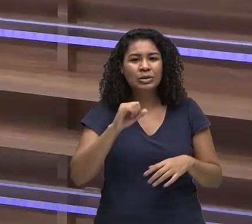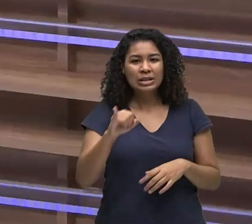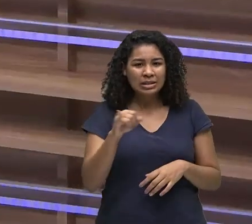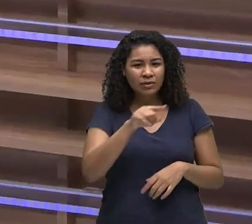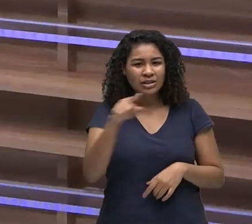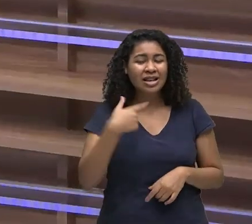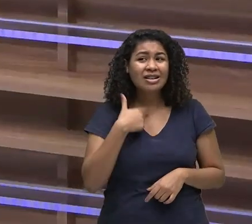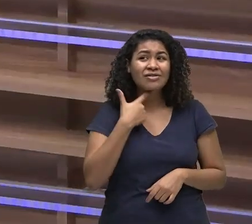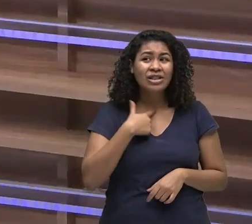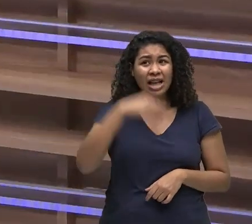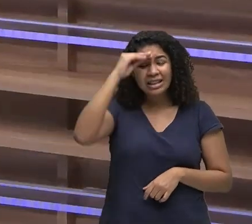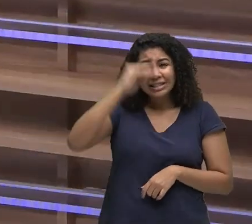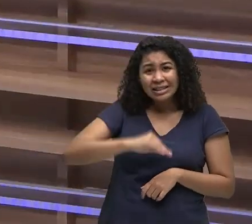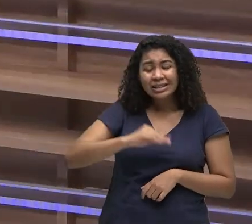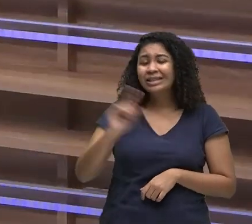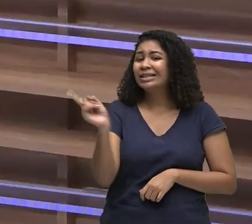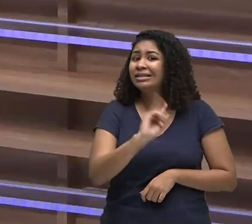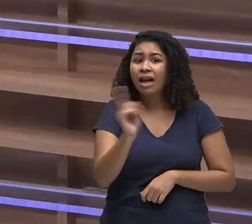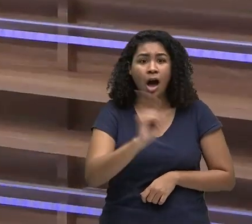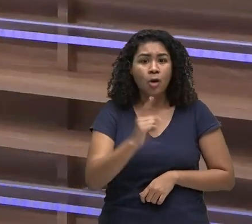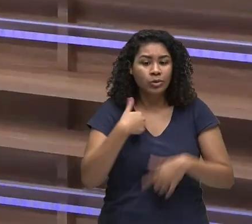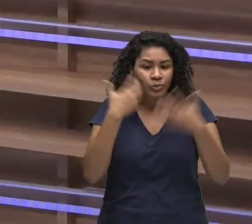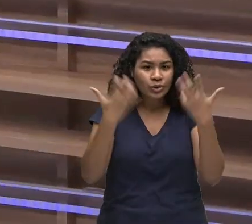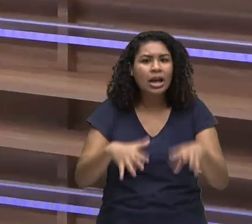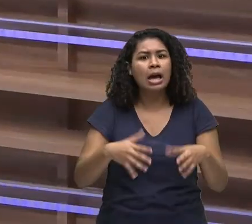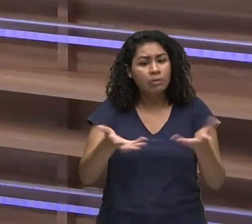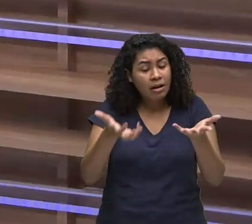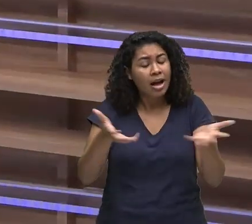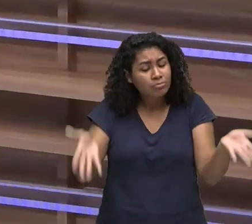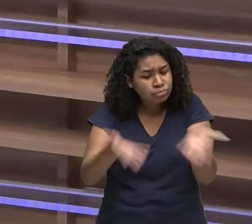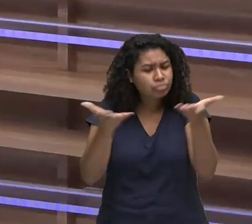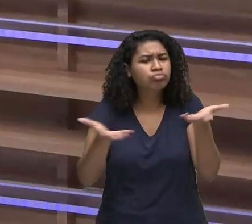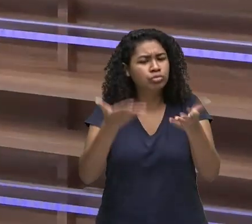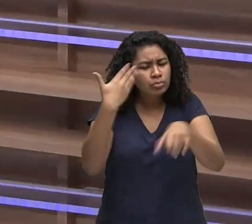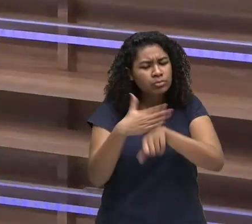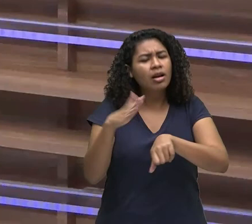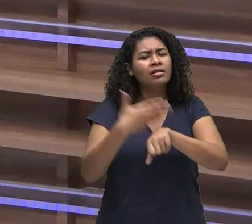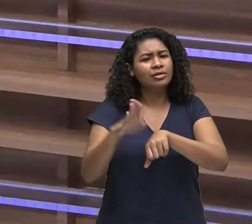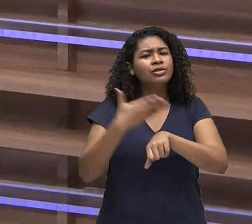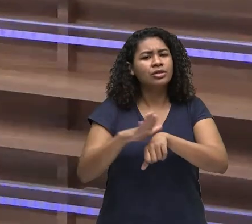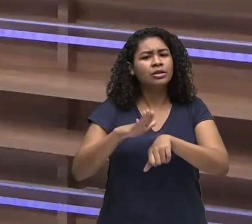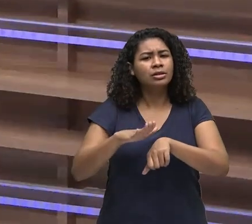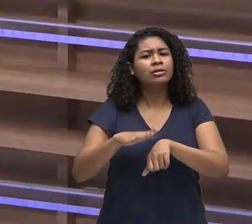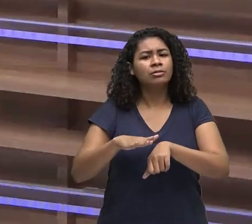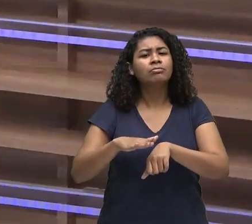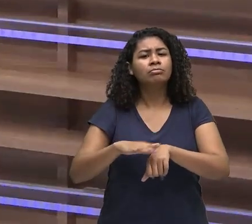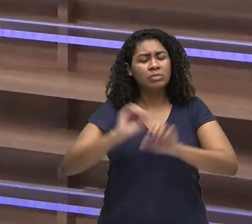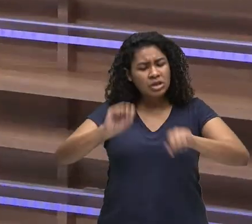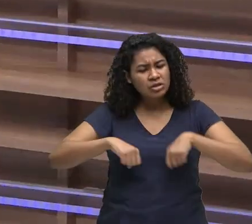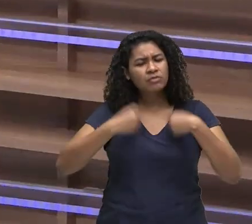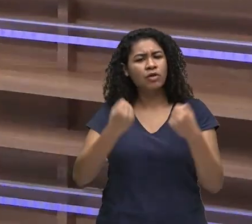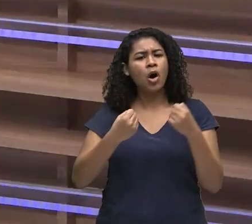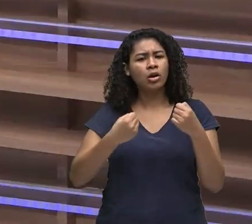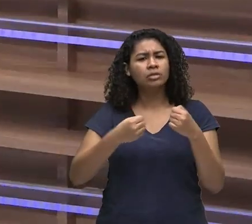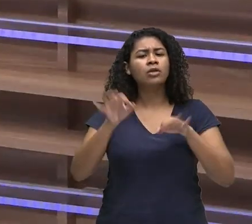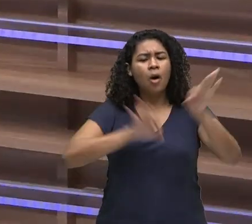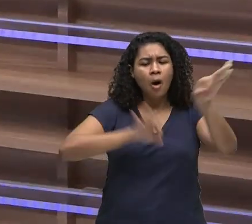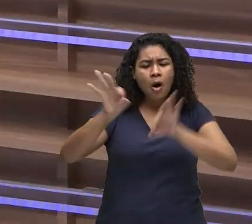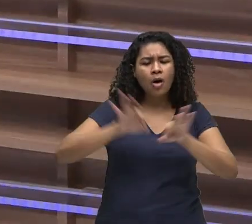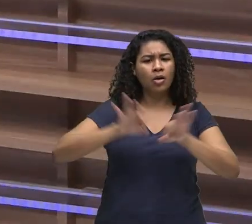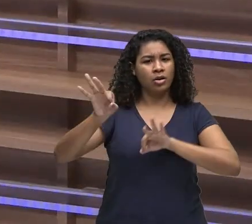falei, quero tirar esse argumento e dizer, pratique, faça. Faça o seu projeto de vida,